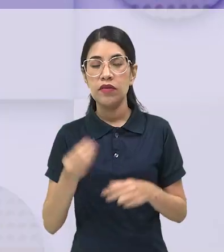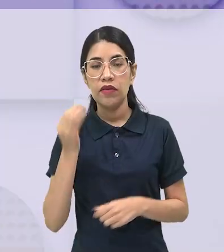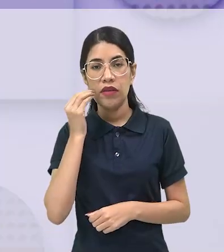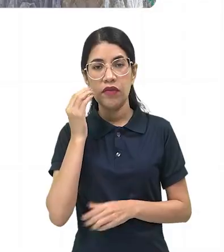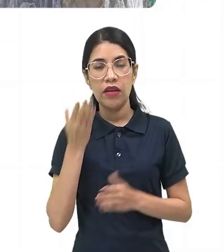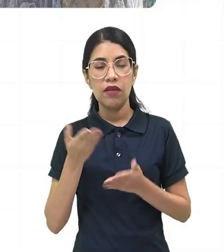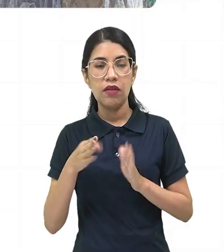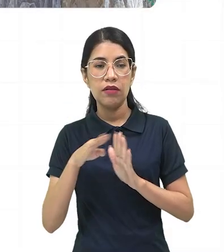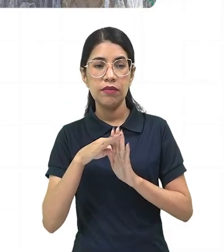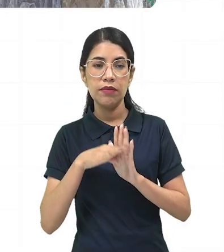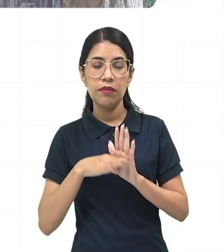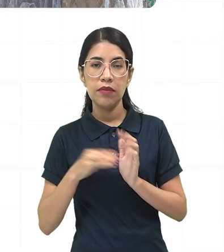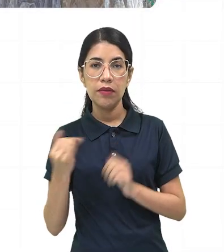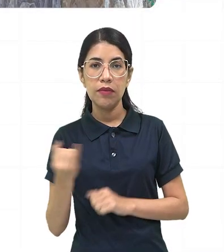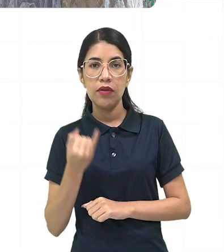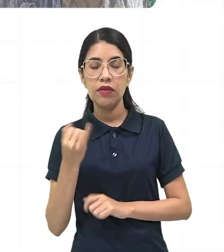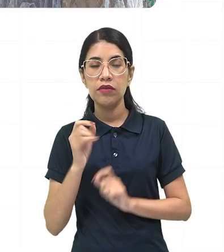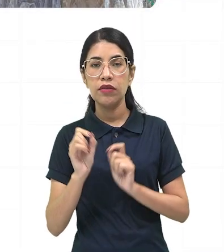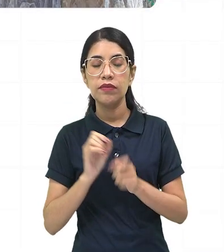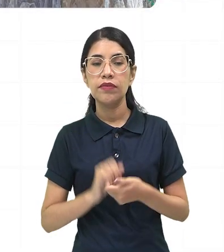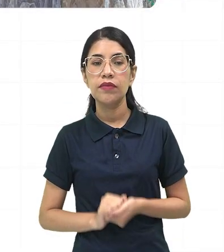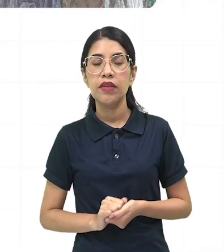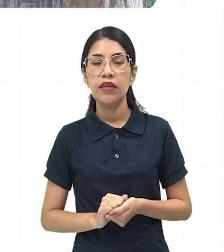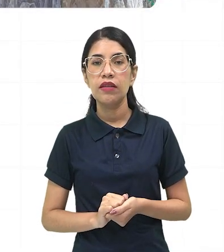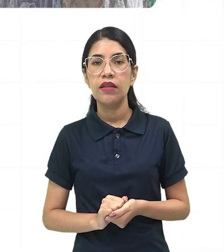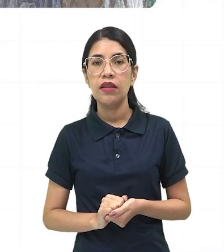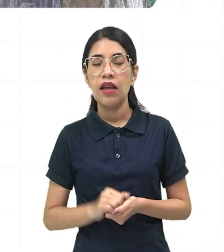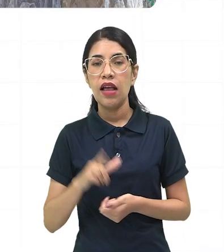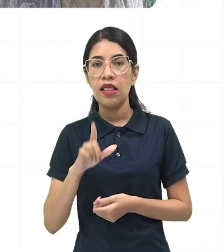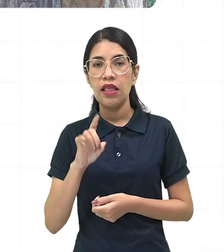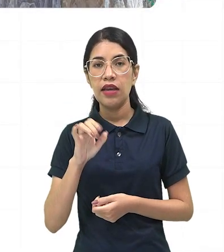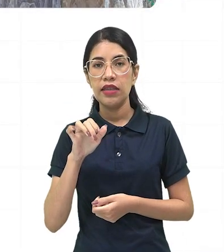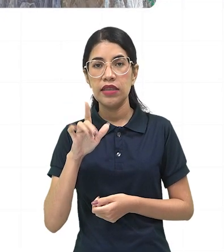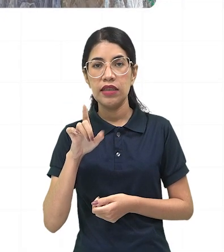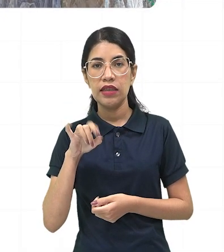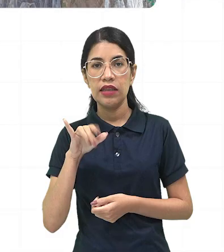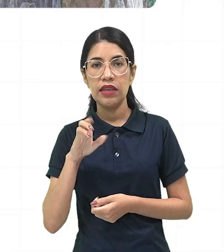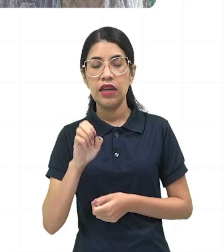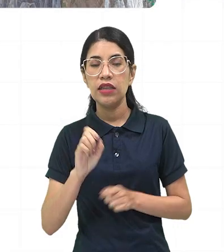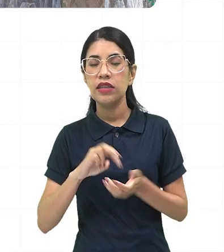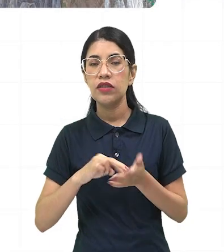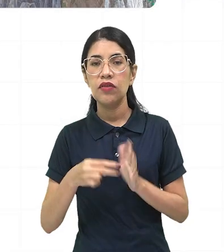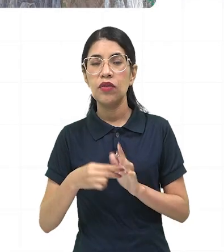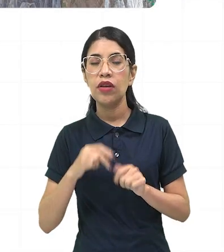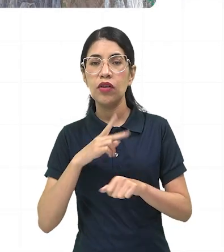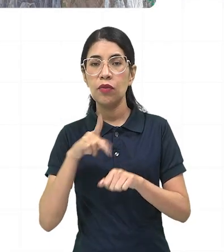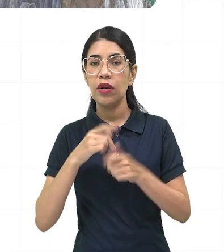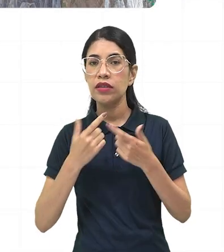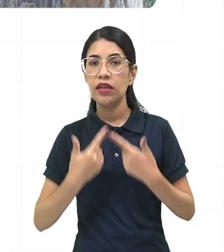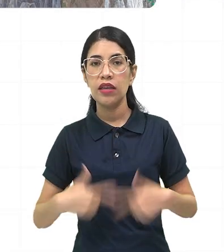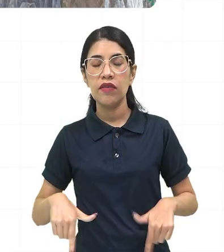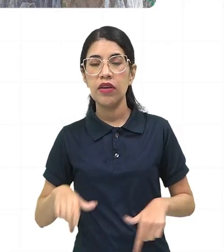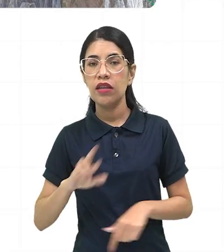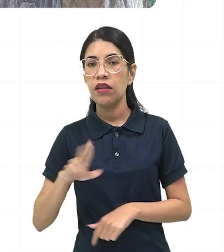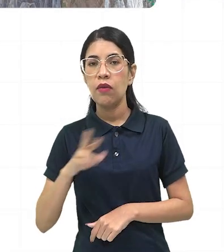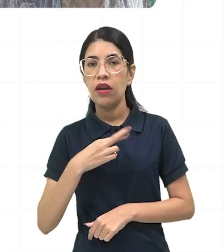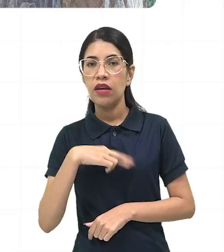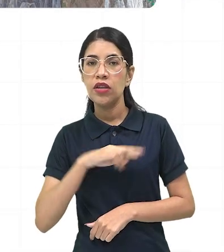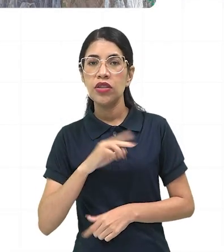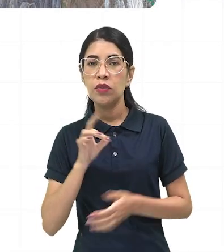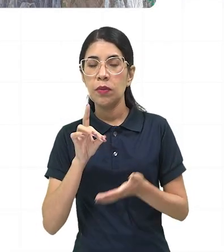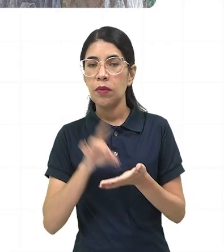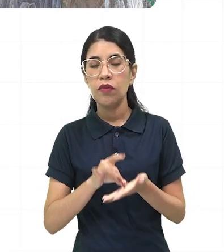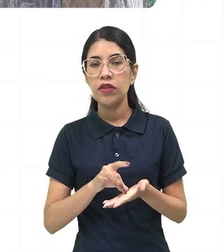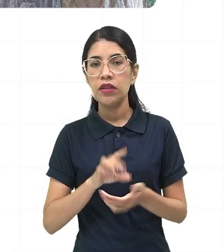alguns pontos importantes. A laicidade do Estado. O Estado é laico, não é religioso. né?